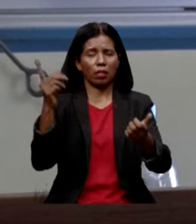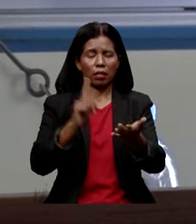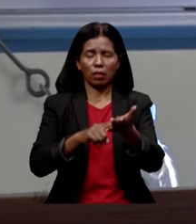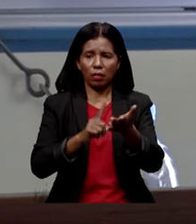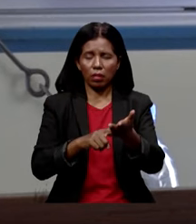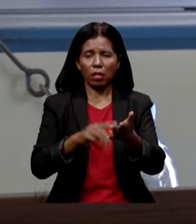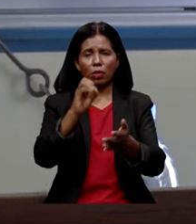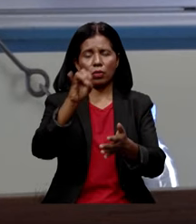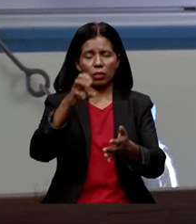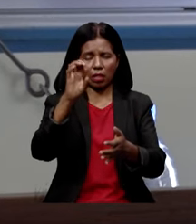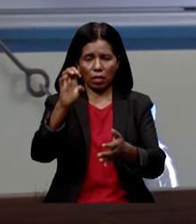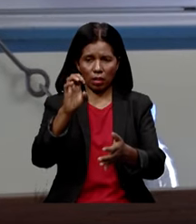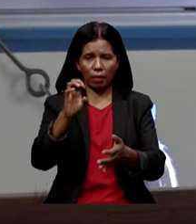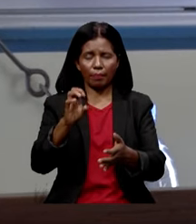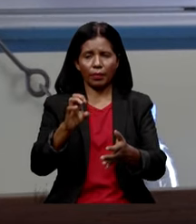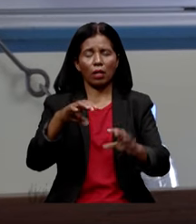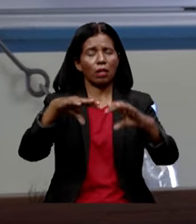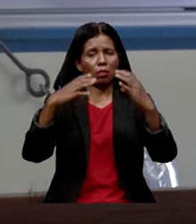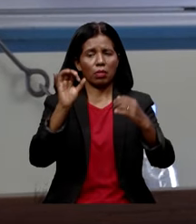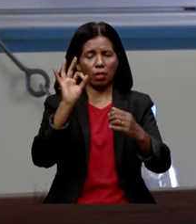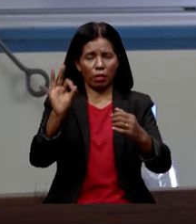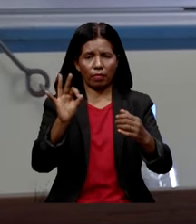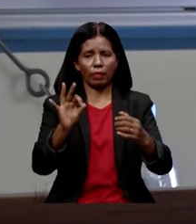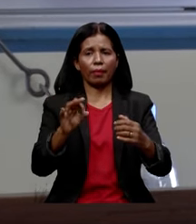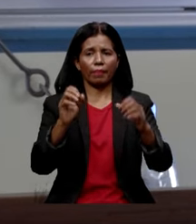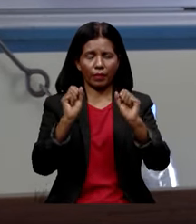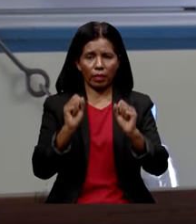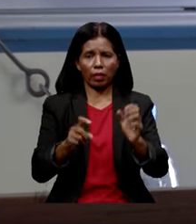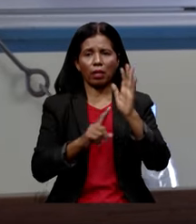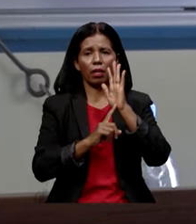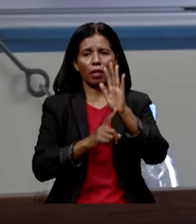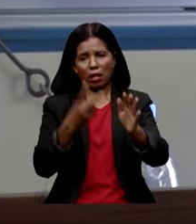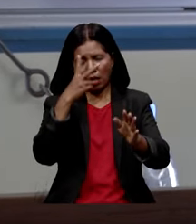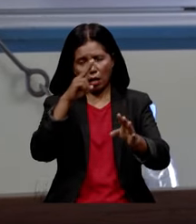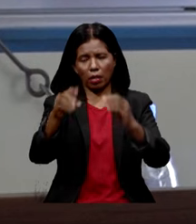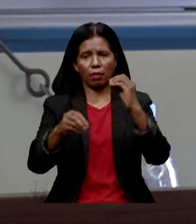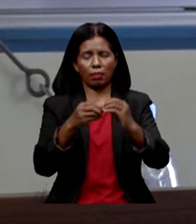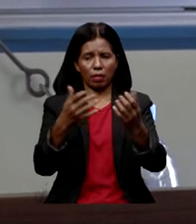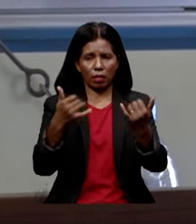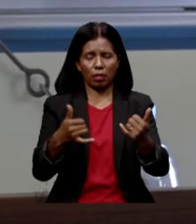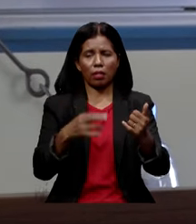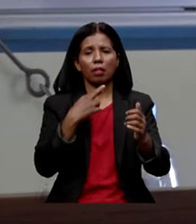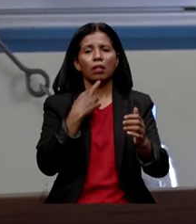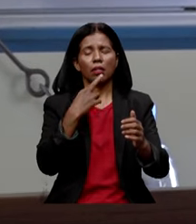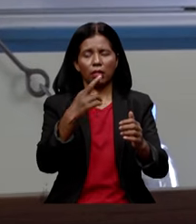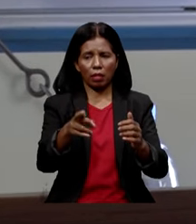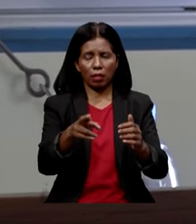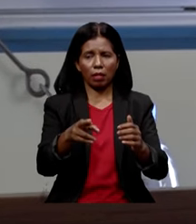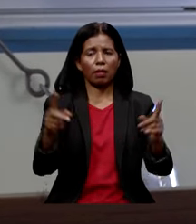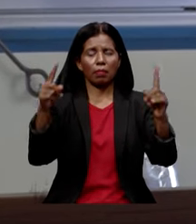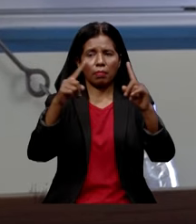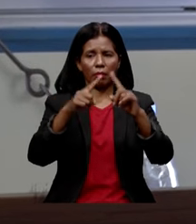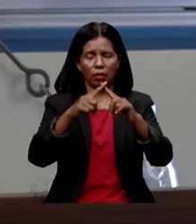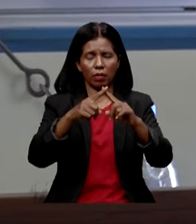orsamento geral estado komisyon EF se hare ba iha asunto ne para recomenda ba liliu ba iha